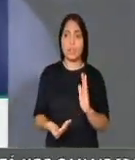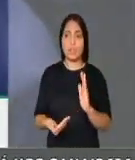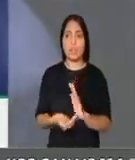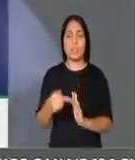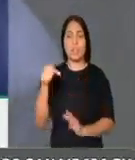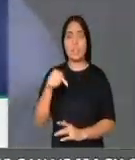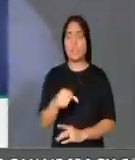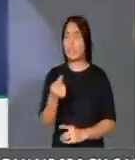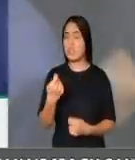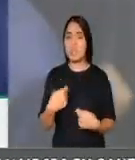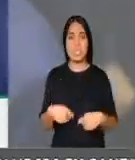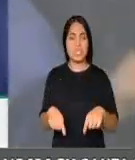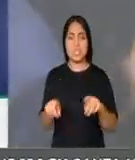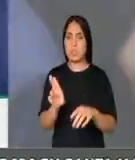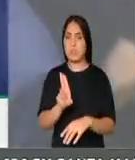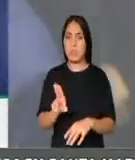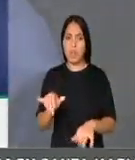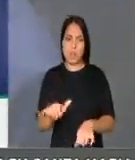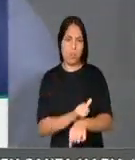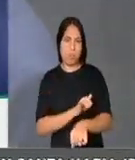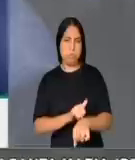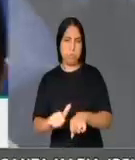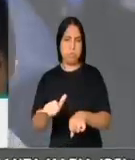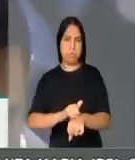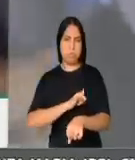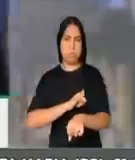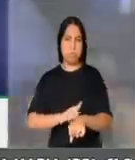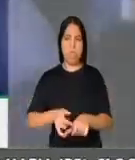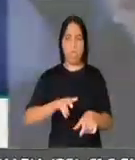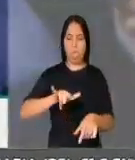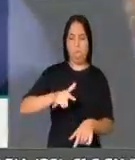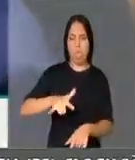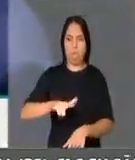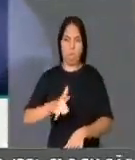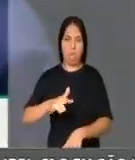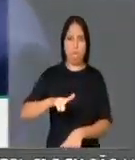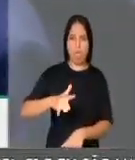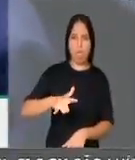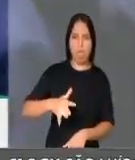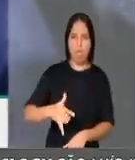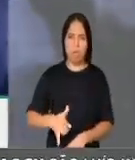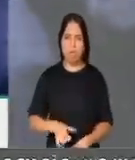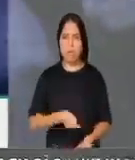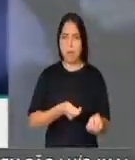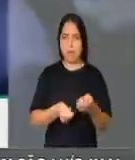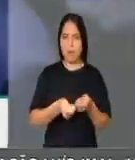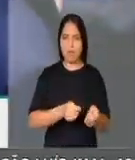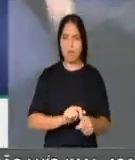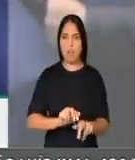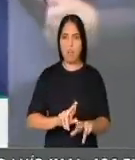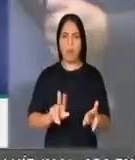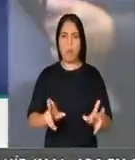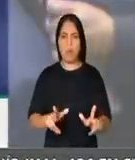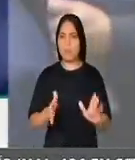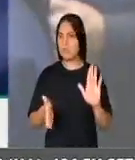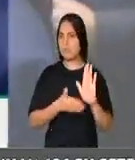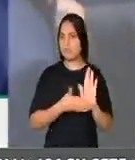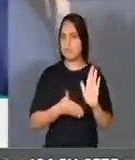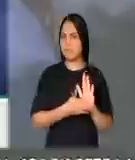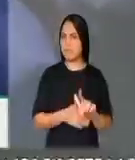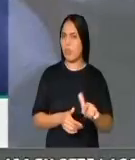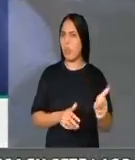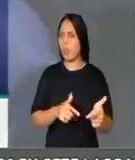sirva de manobra, instrumento de manobra para matérias que não tem nada a ver com o que está se